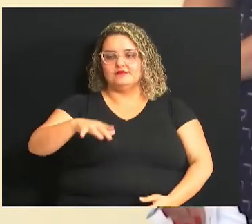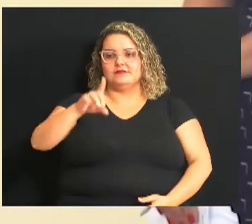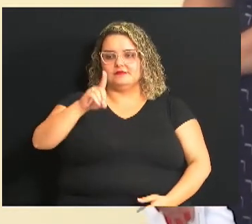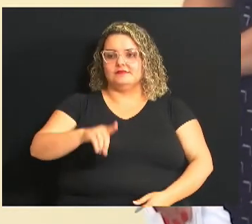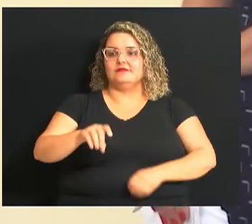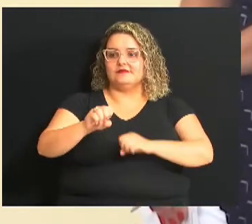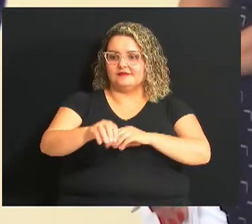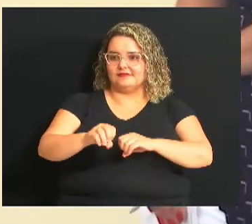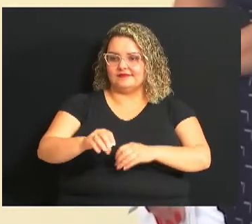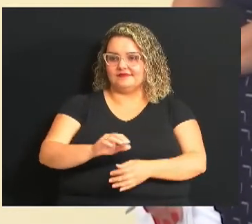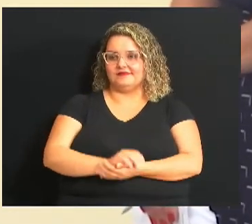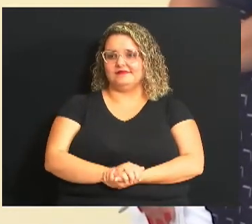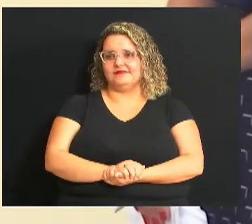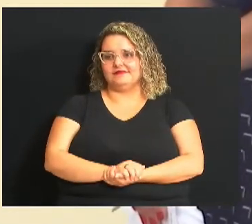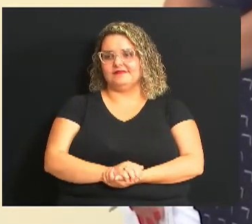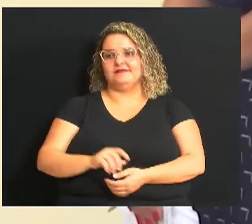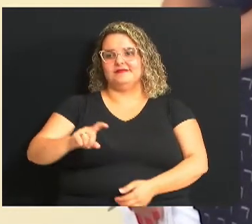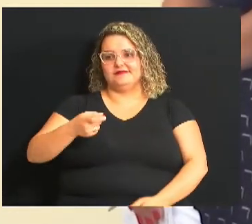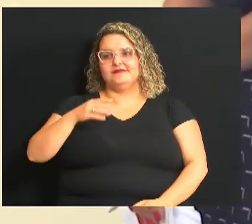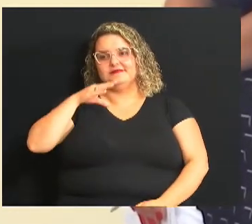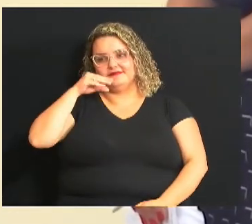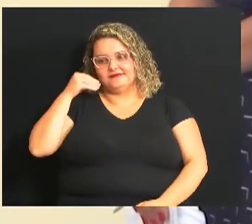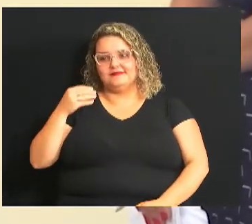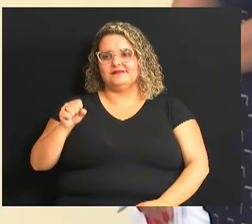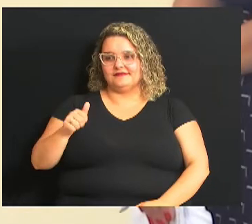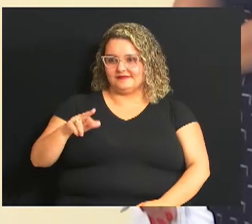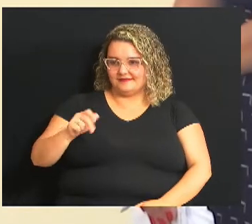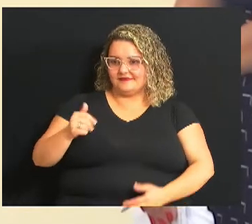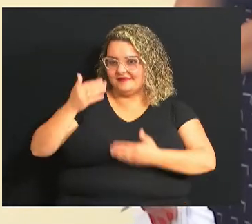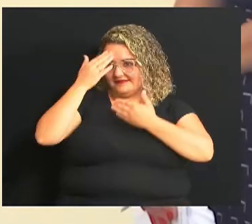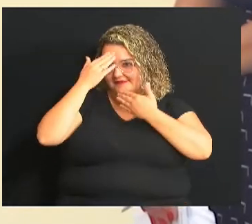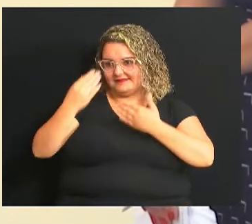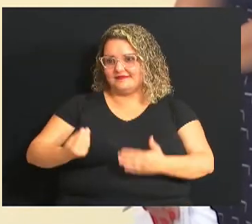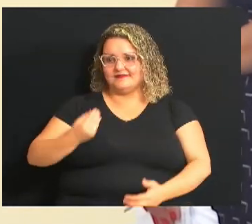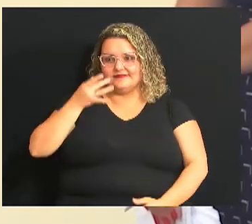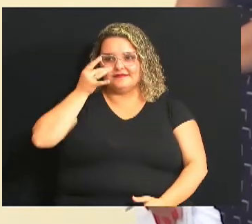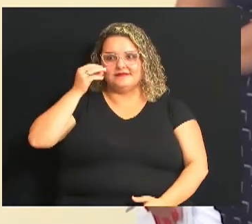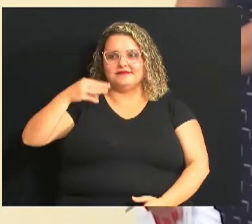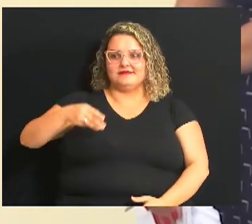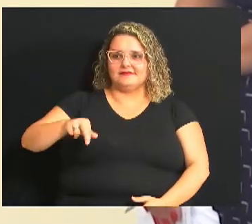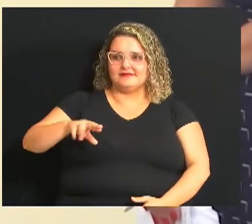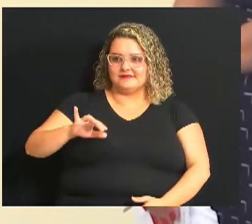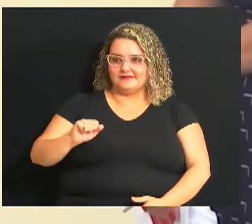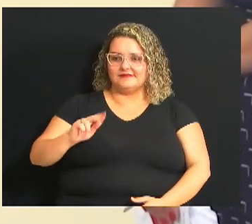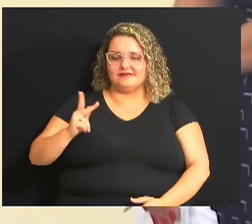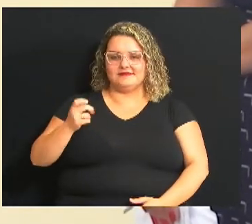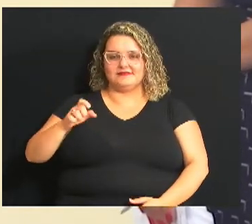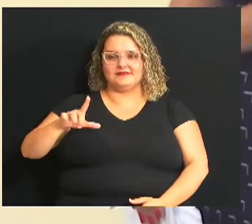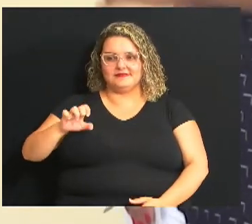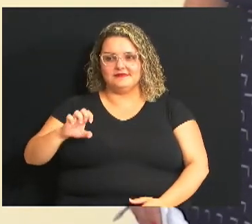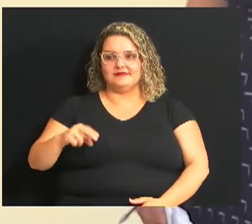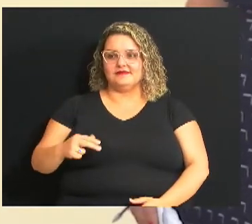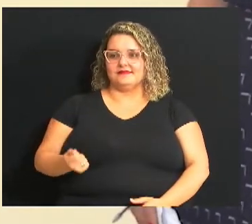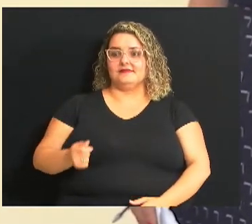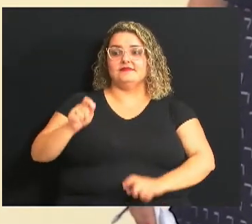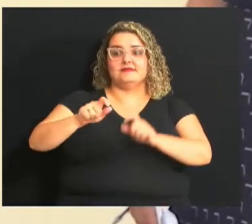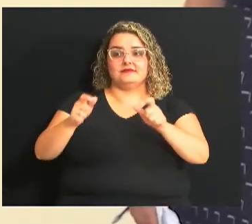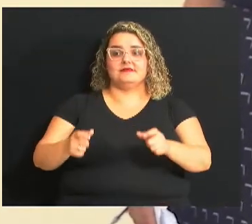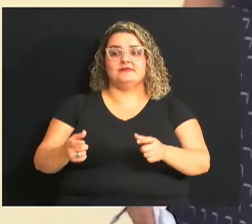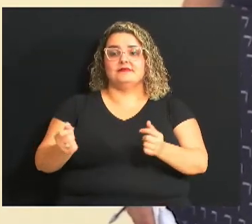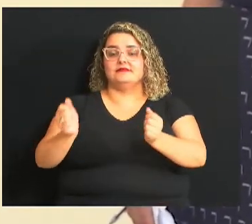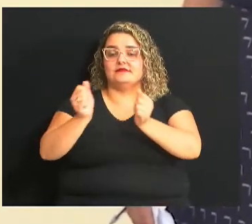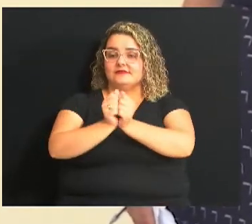ensino, ex-funcionários nessa área, muito obrigado por ter vindo, a Maria Helena de ter vindo aqui também. Então, são pessoas que estão comigo